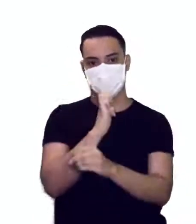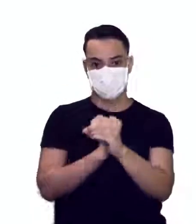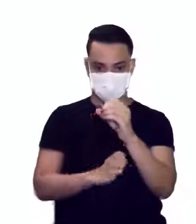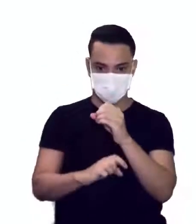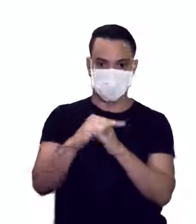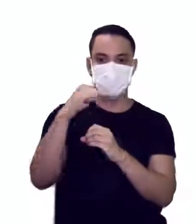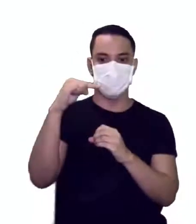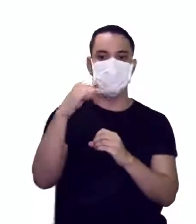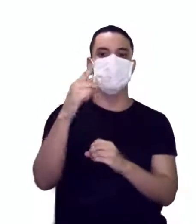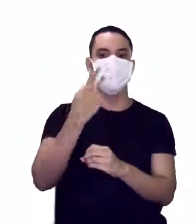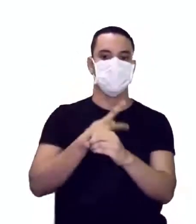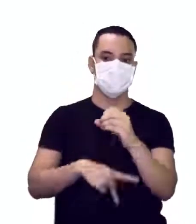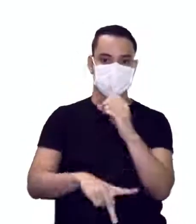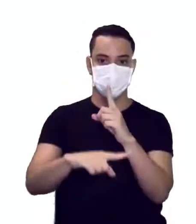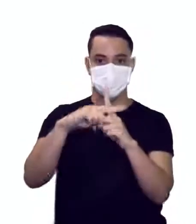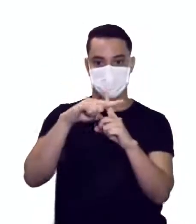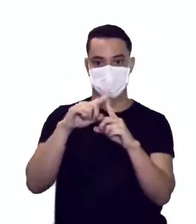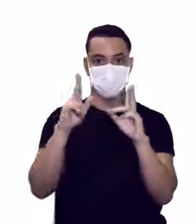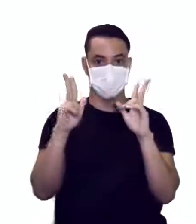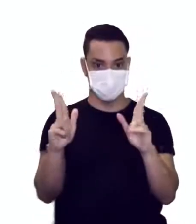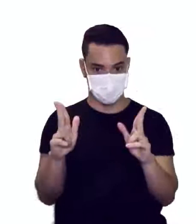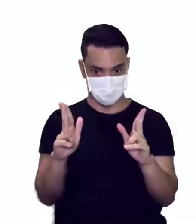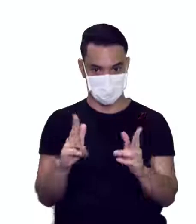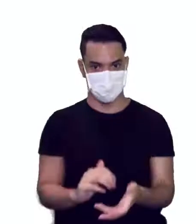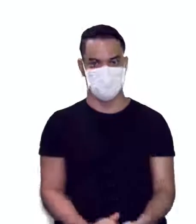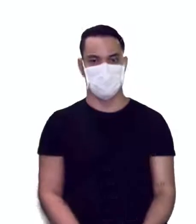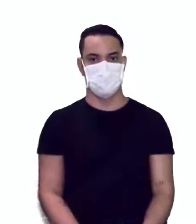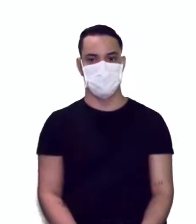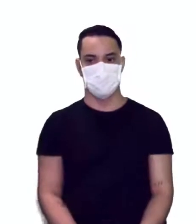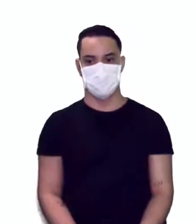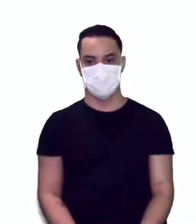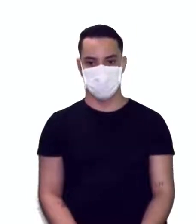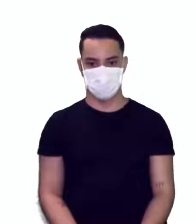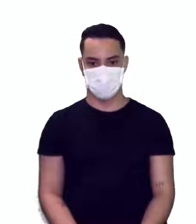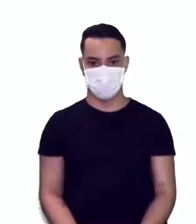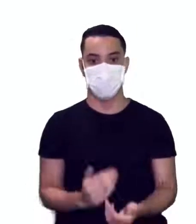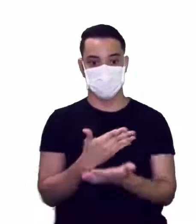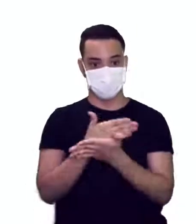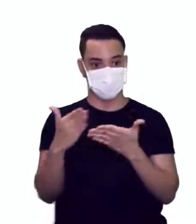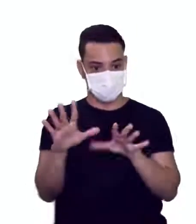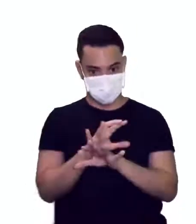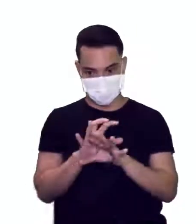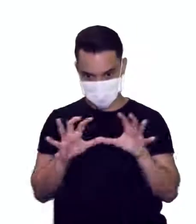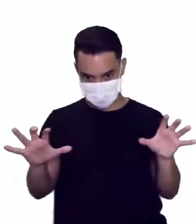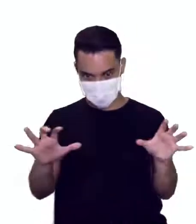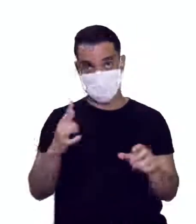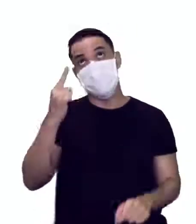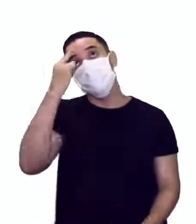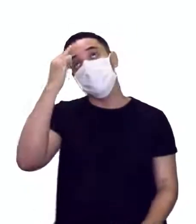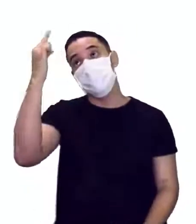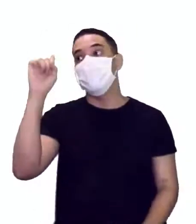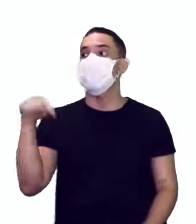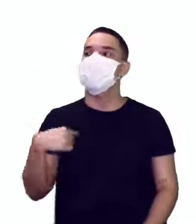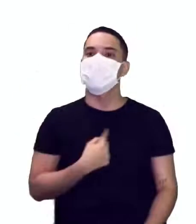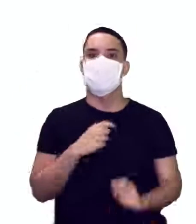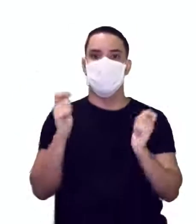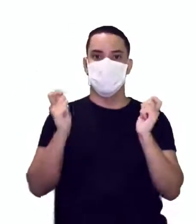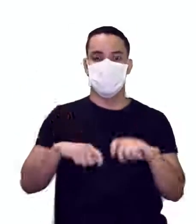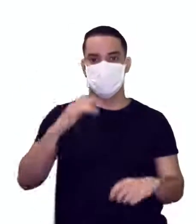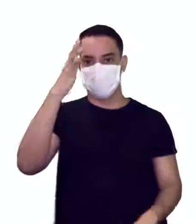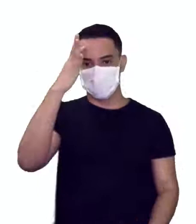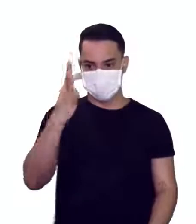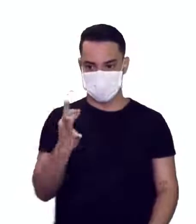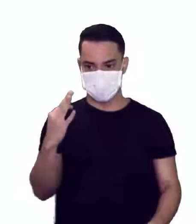cargas negativas e positivas, tá? Inicialmente vamos ter essa ideia para a gente poder entender